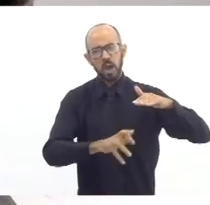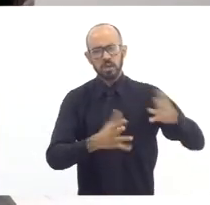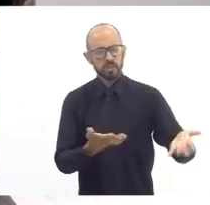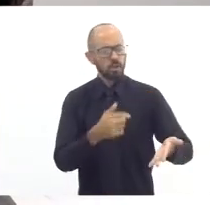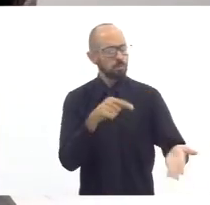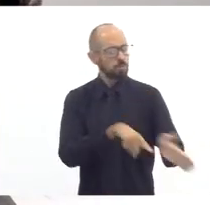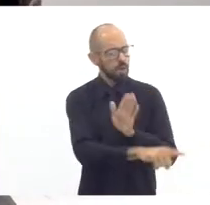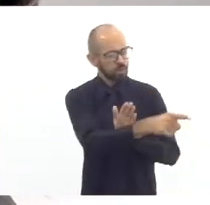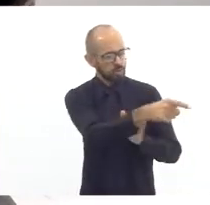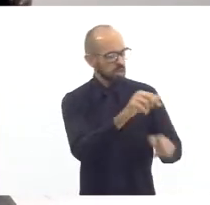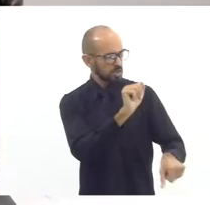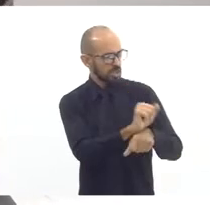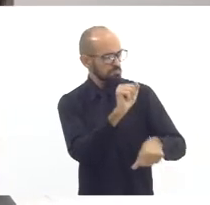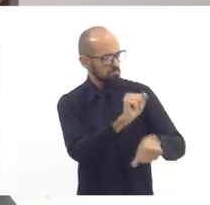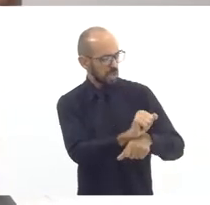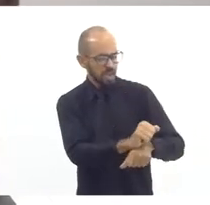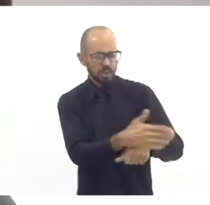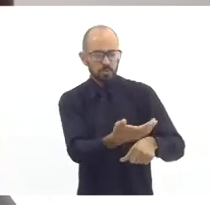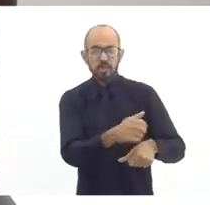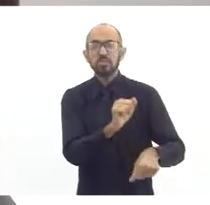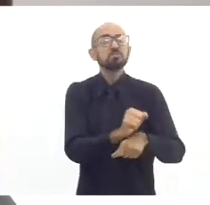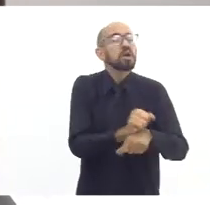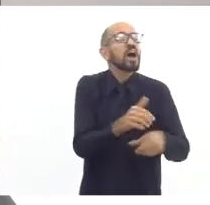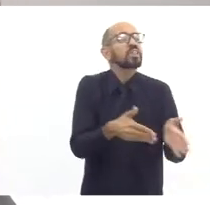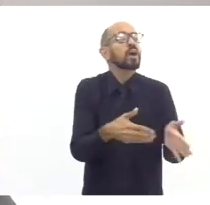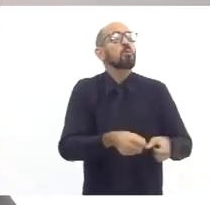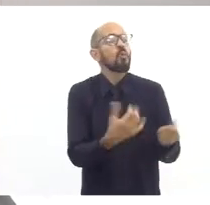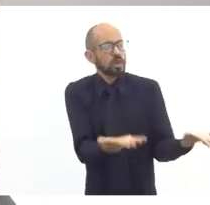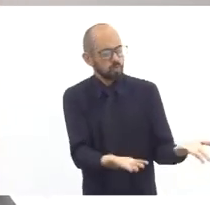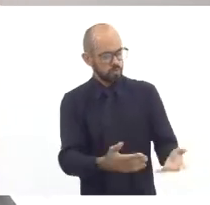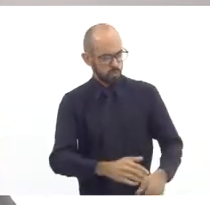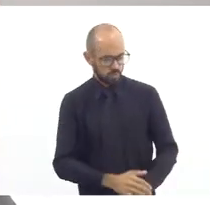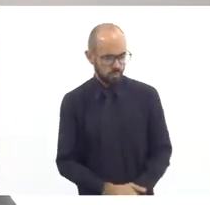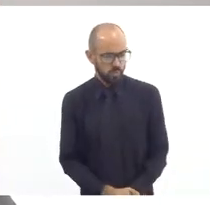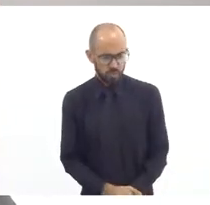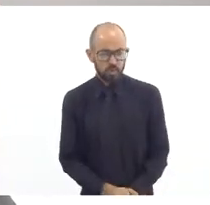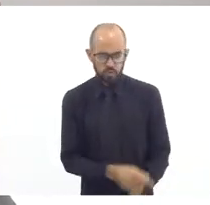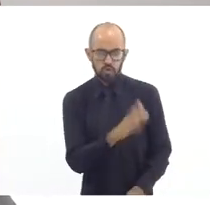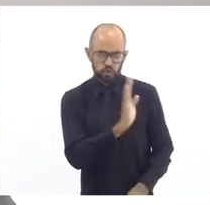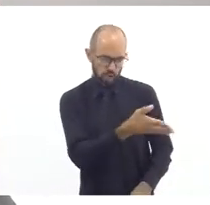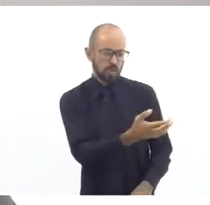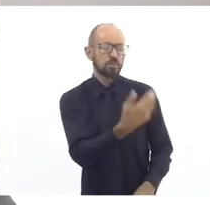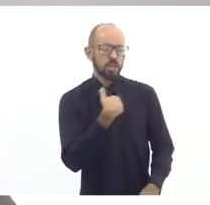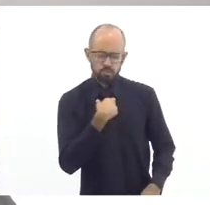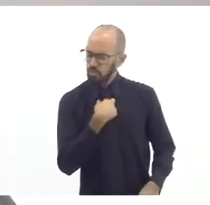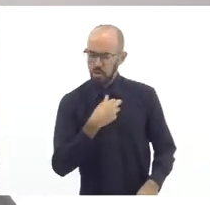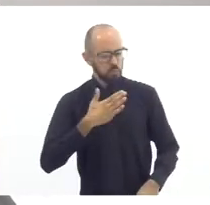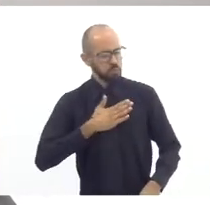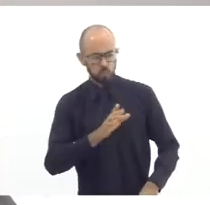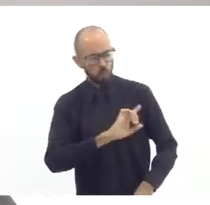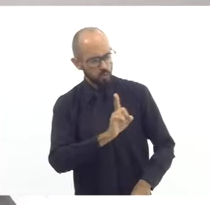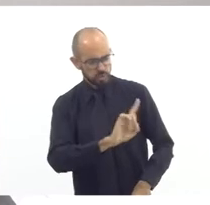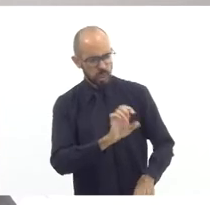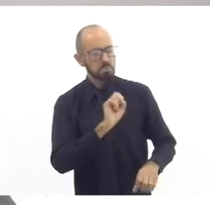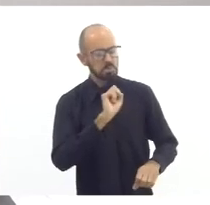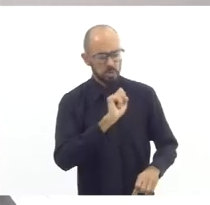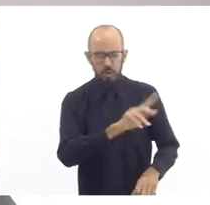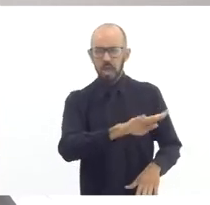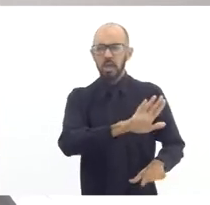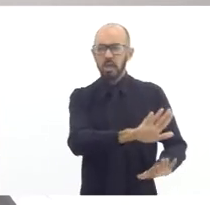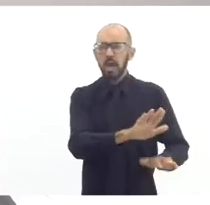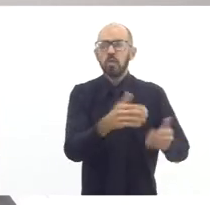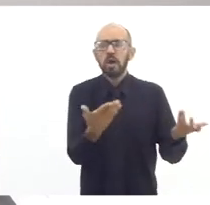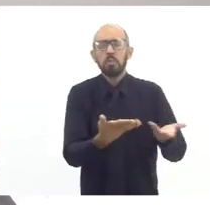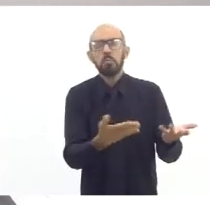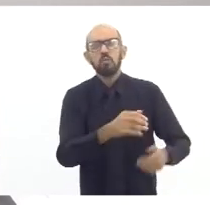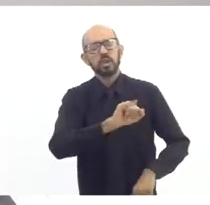o senhor está aguardando, vai aguardar até quando? Isso é uma. O senhor já respondeu, não foi satisfatório. Eu queria que o senhor aproveitasse para me responder